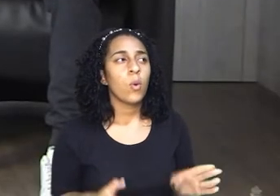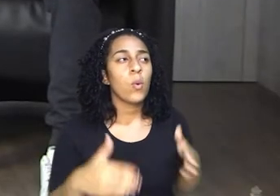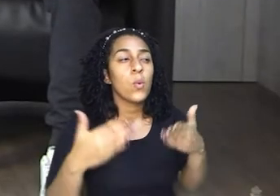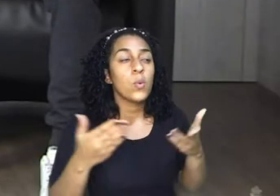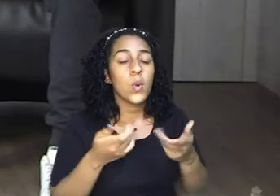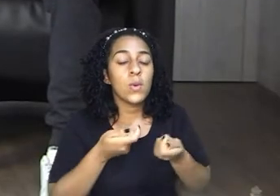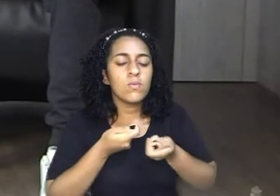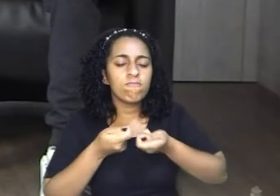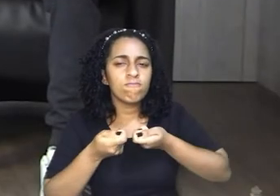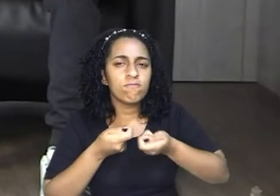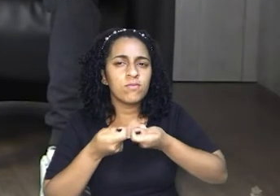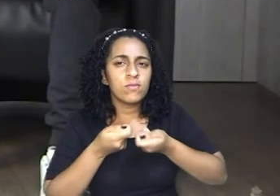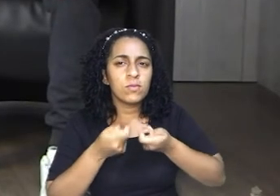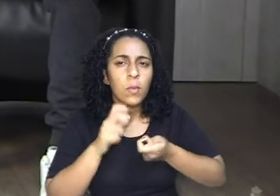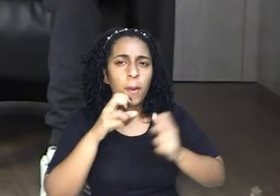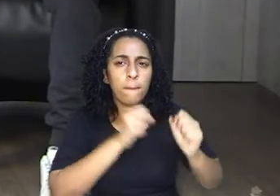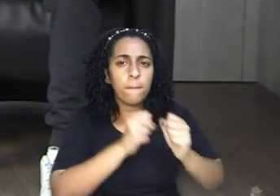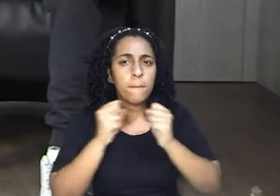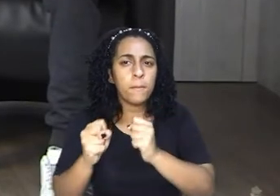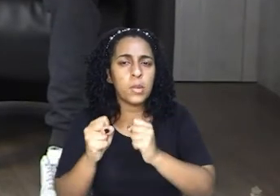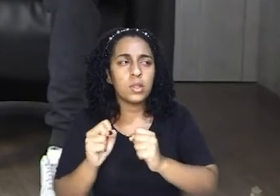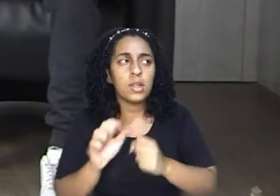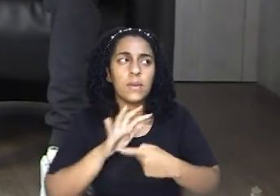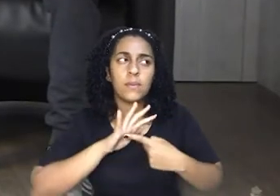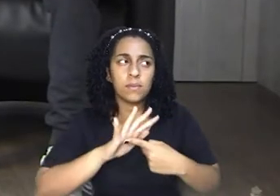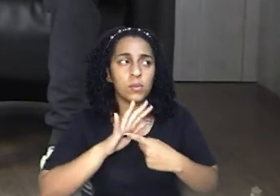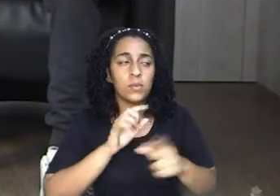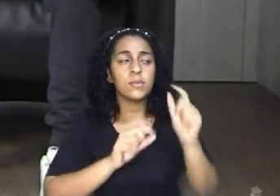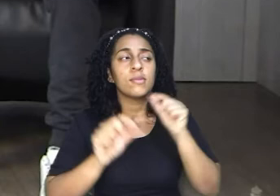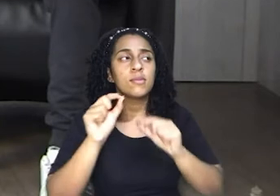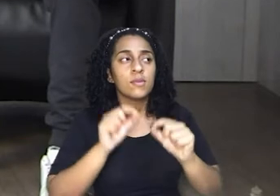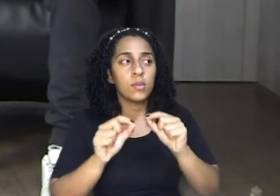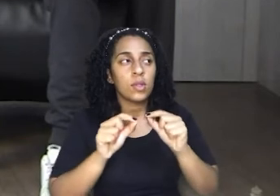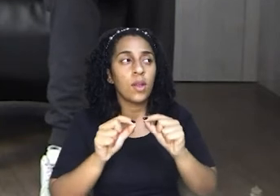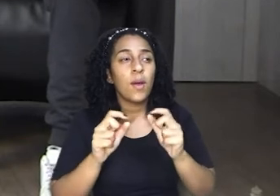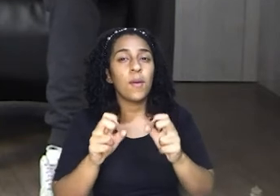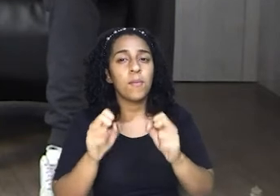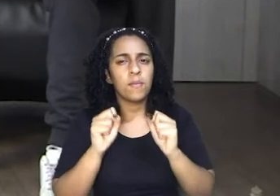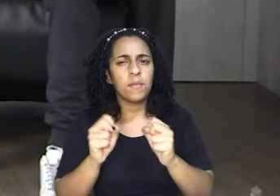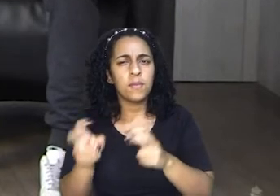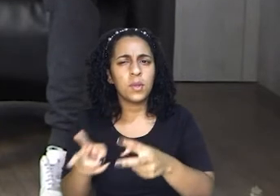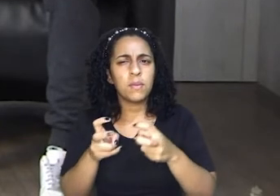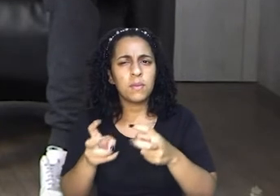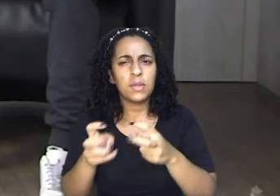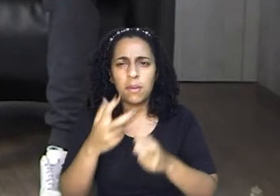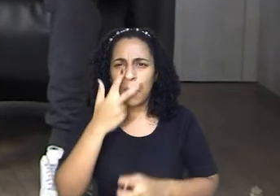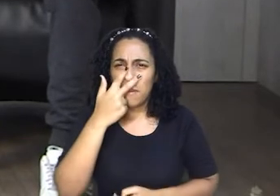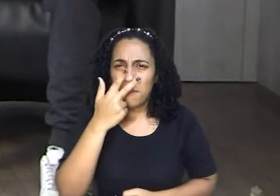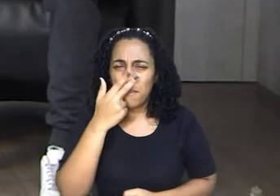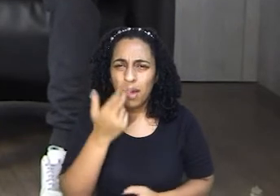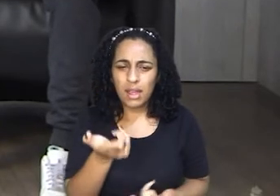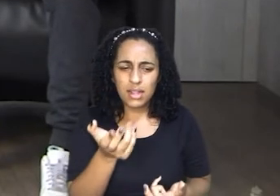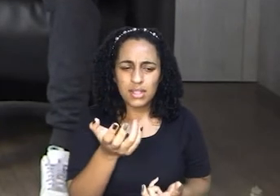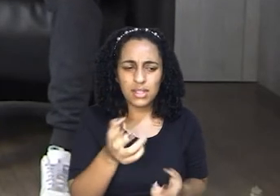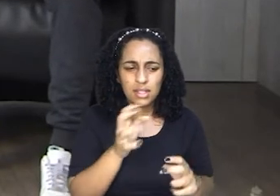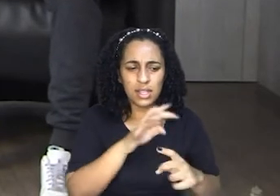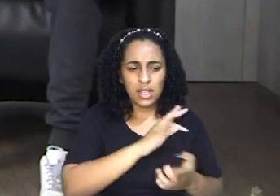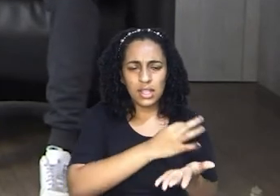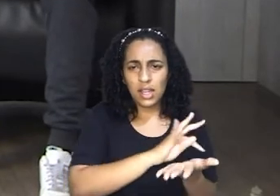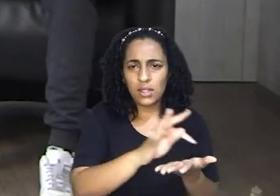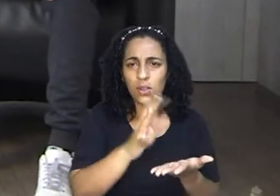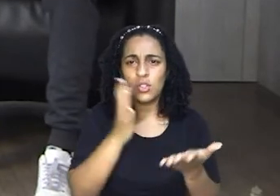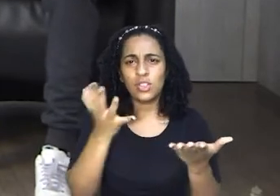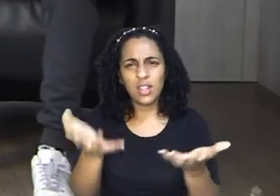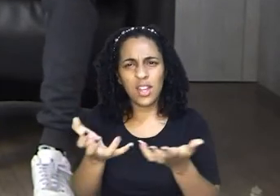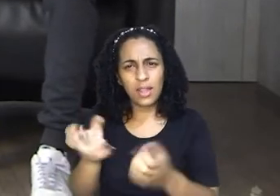domínio de poder que quis representa a gente pode montar até um padrão de que estão querendo meio que moldar as pessoas